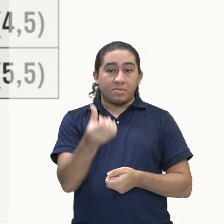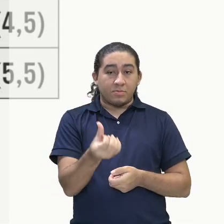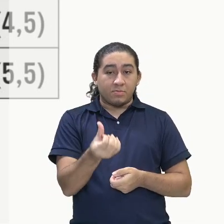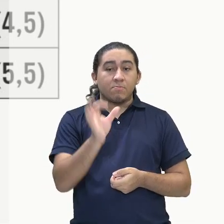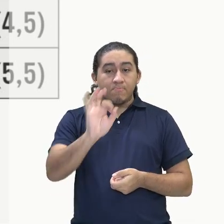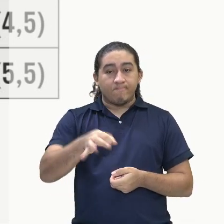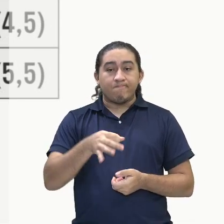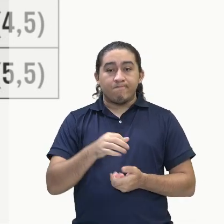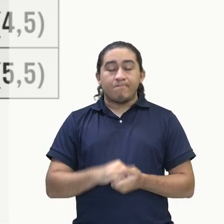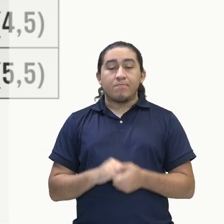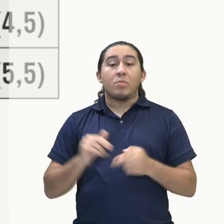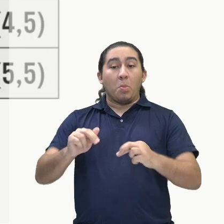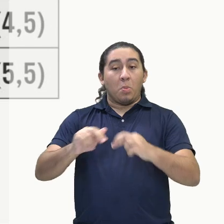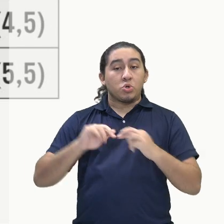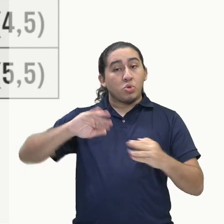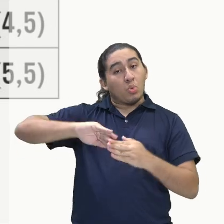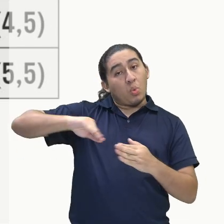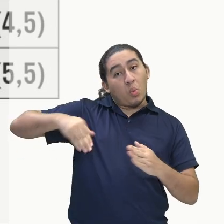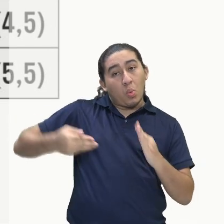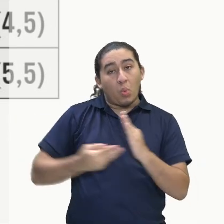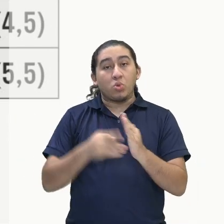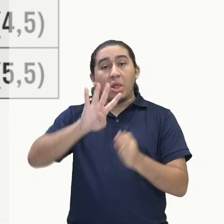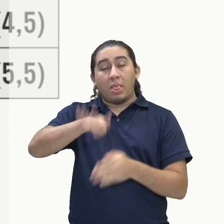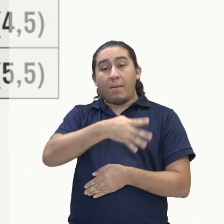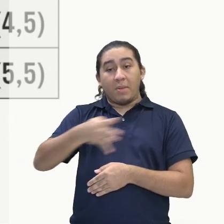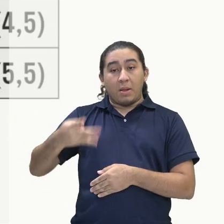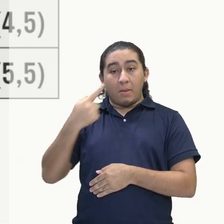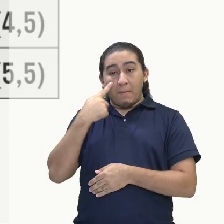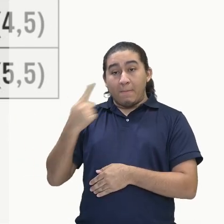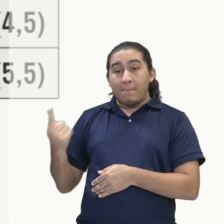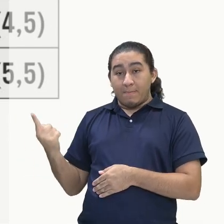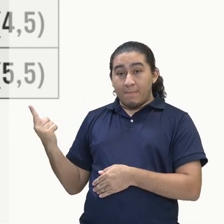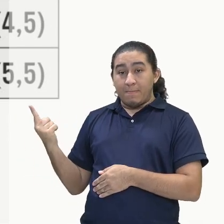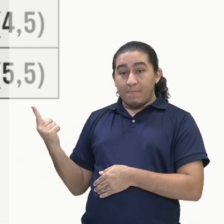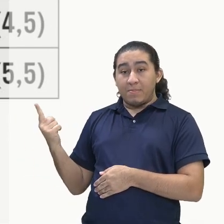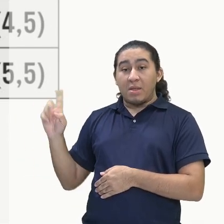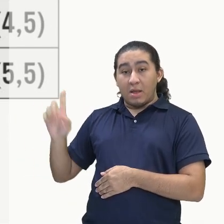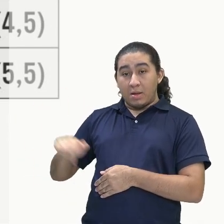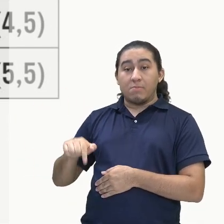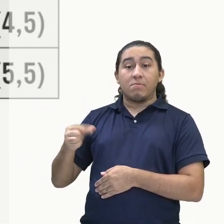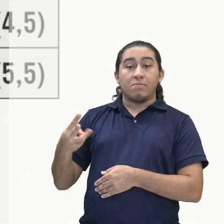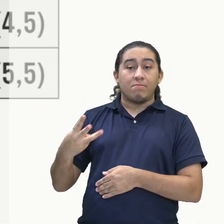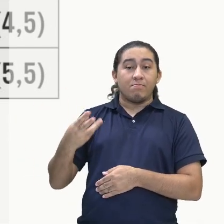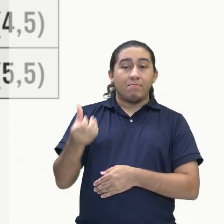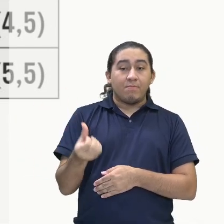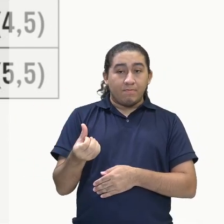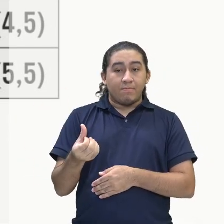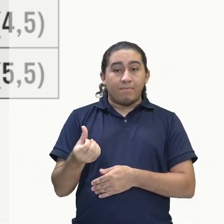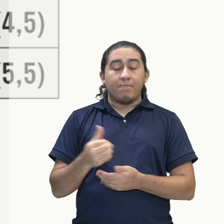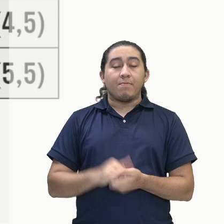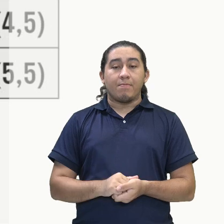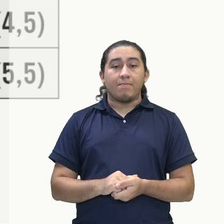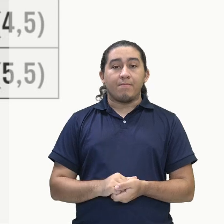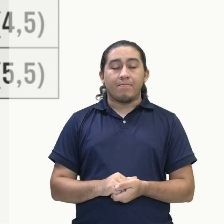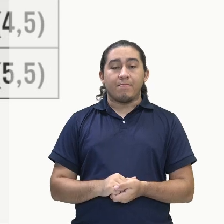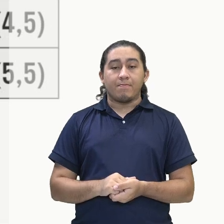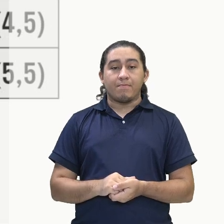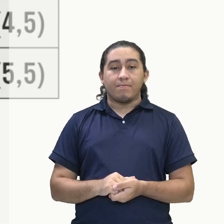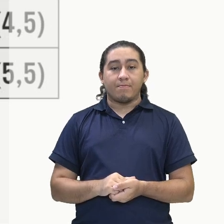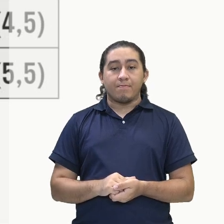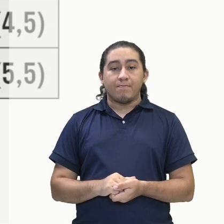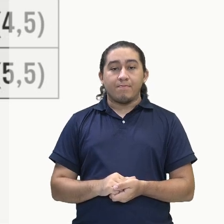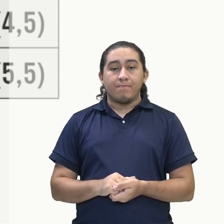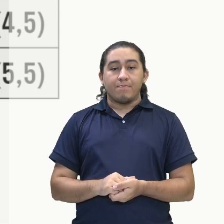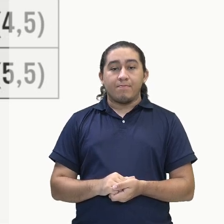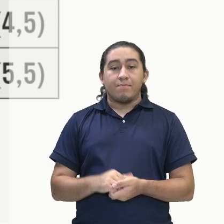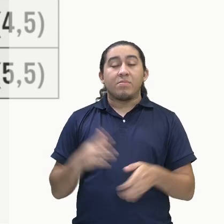Por isso que o total de combinações possíveis é 36. Beleza? Possíveis não. Total de combinações possíveis são 36. E a